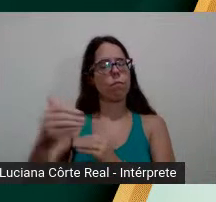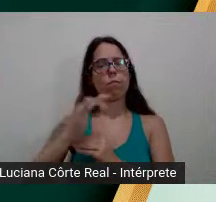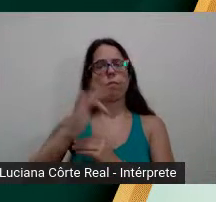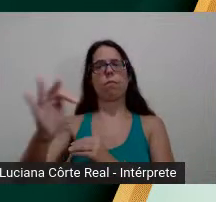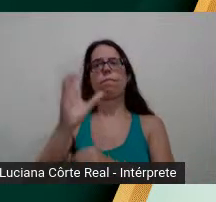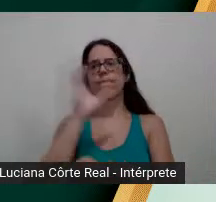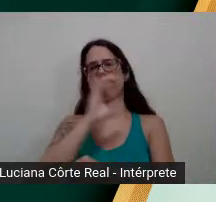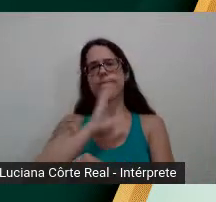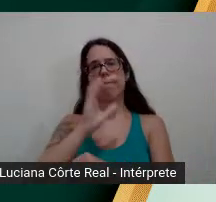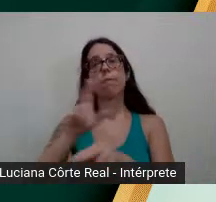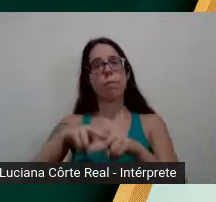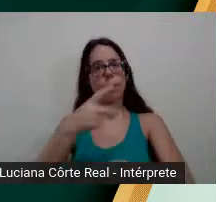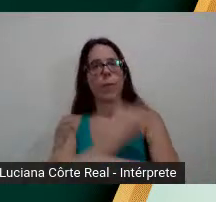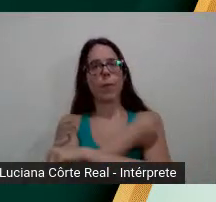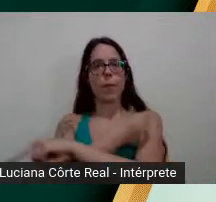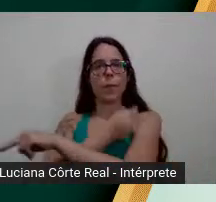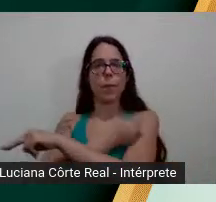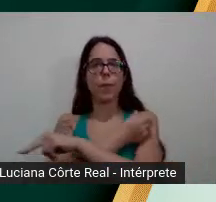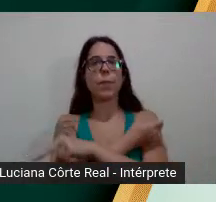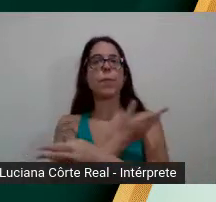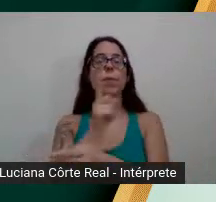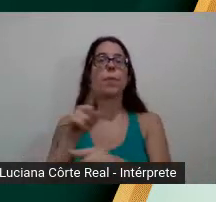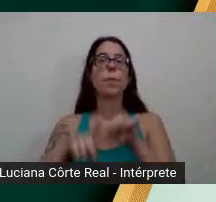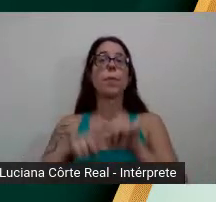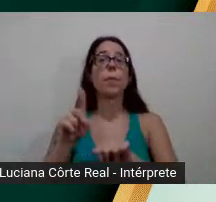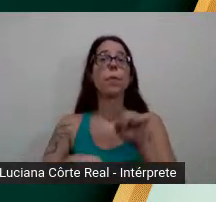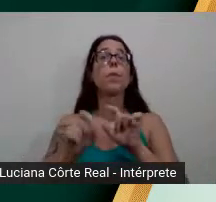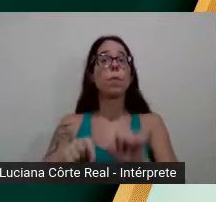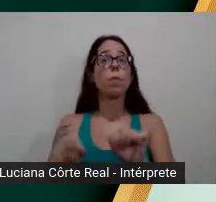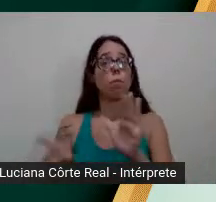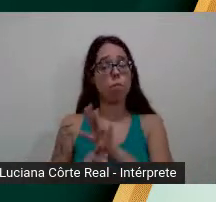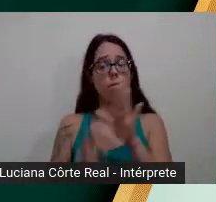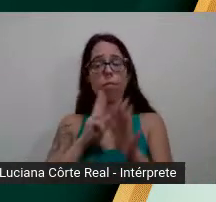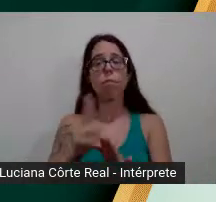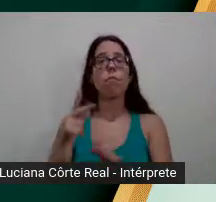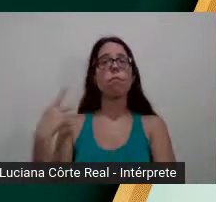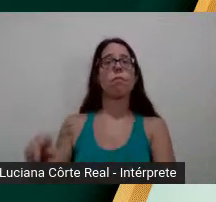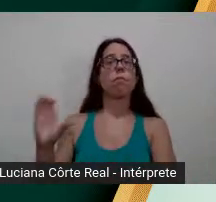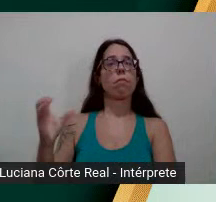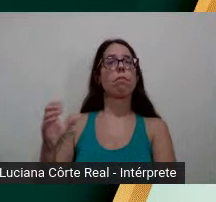à vacinação, produto qualificado da ciência.